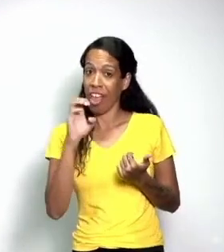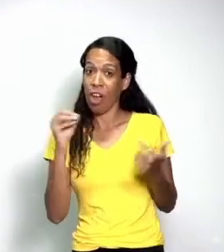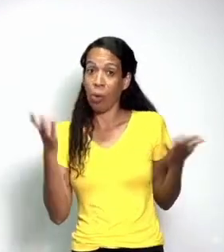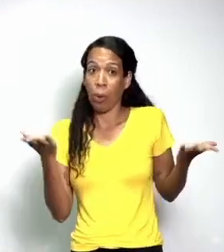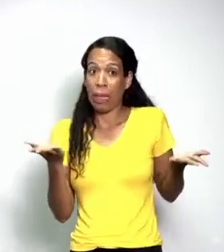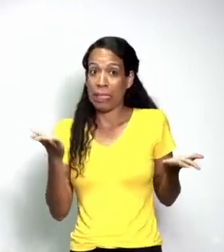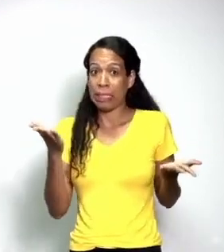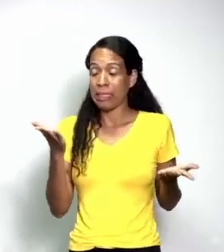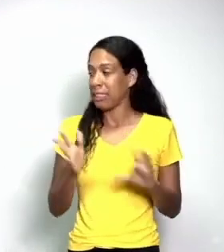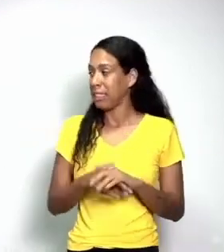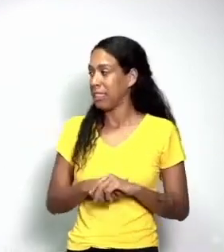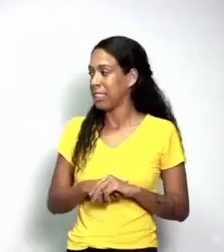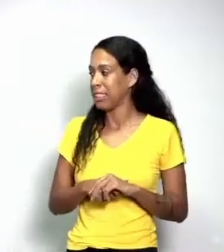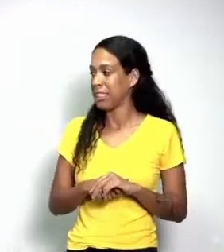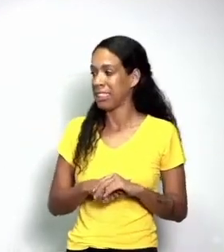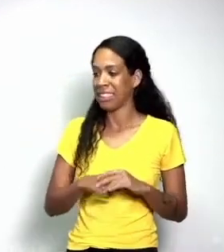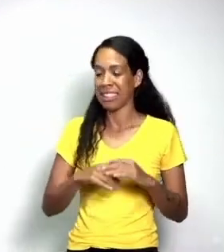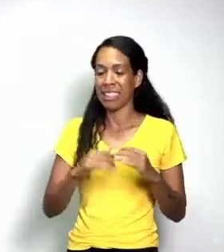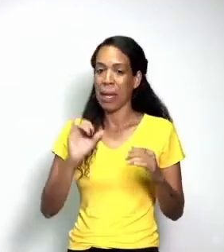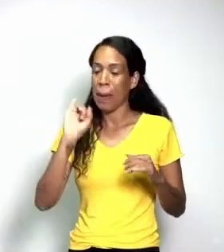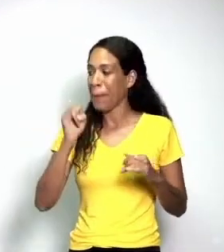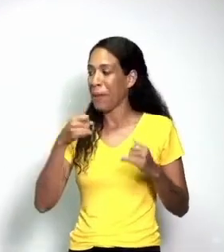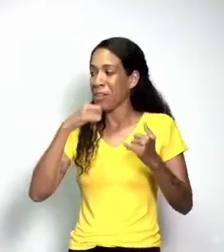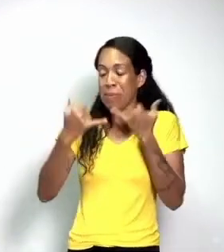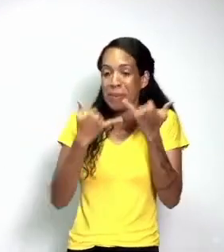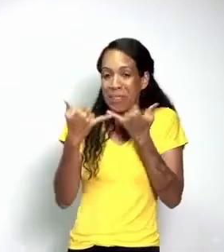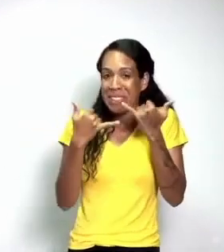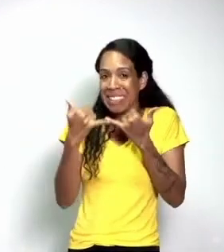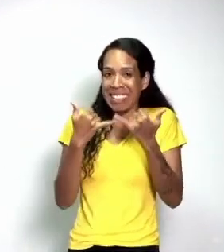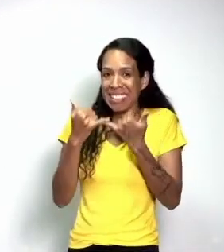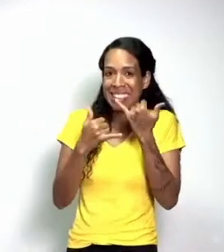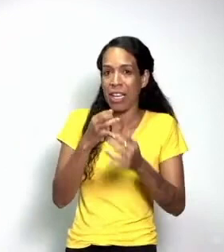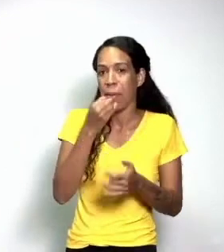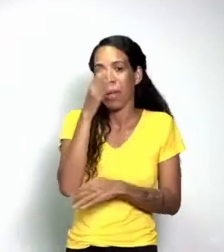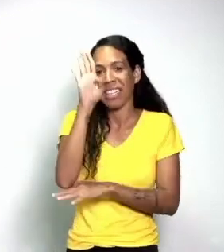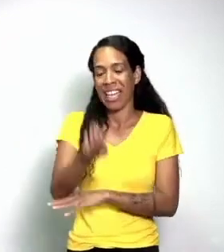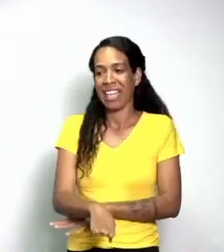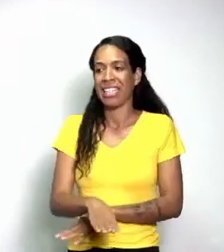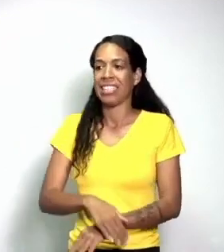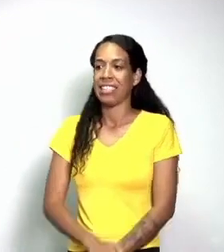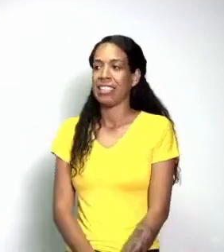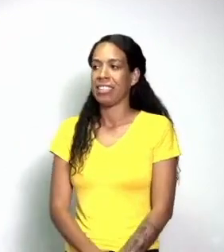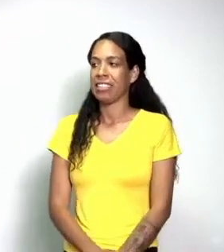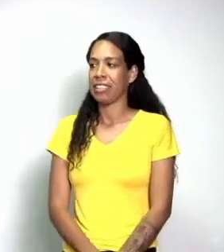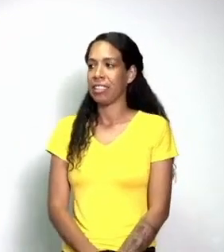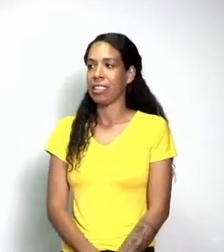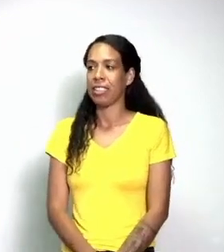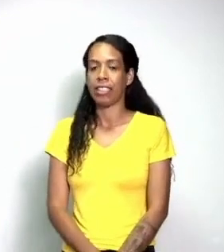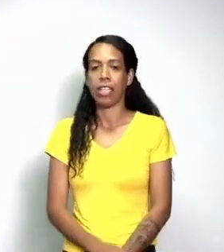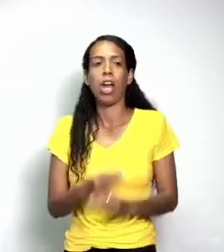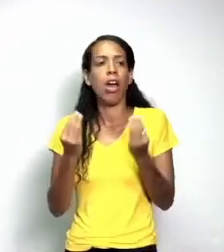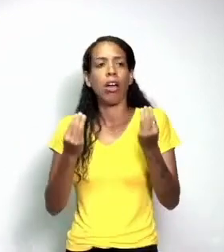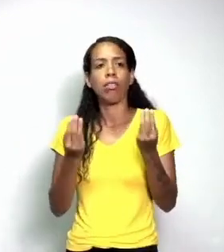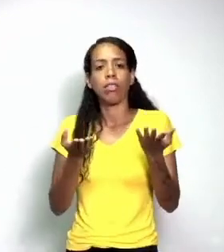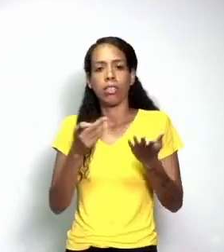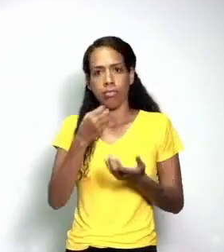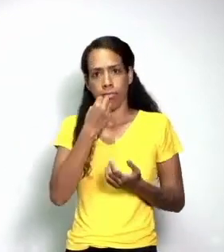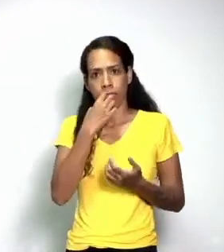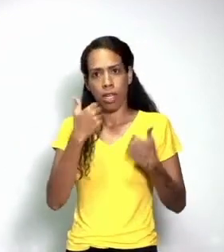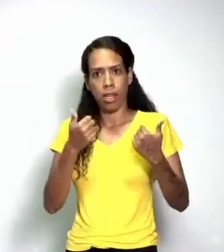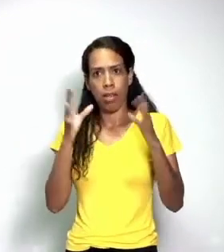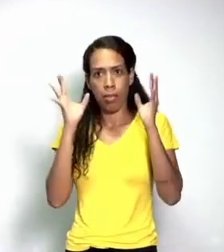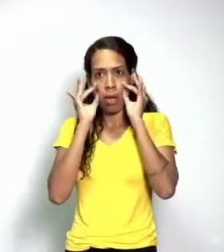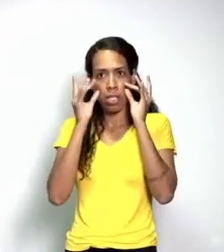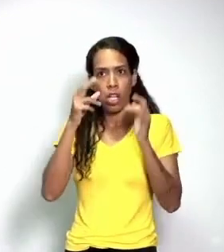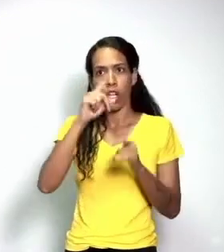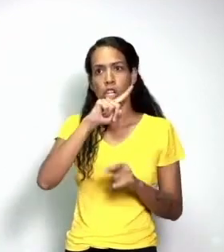Brinquedinho. Brinquedinho, aproveitando o brinquedinho. Boa tarde. Como é que Como é vocês que vocês estão, estão, meu meu povo, no povo? No presencial, presencial,